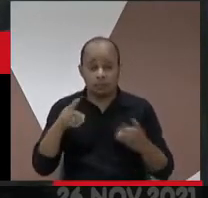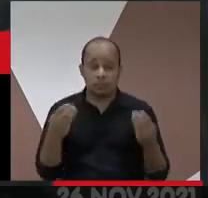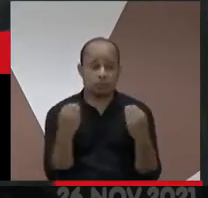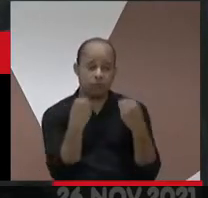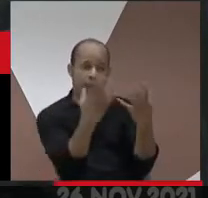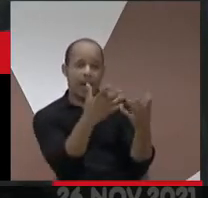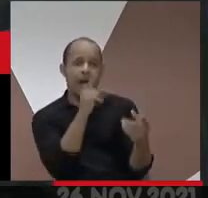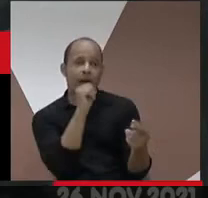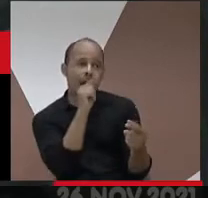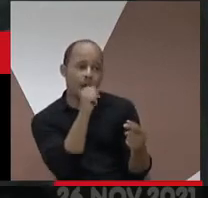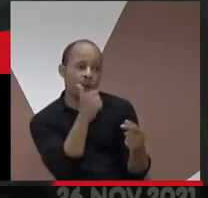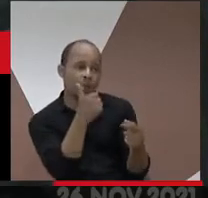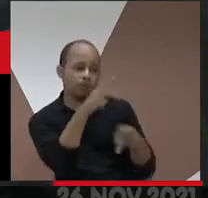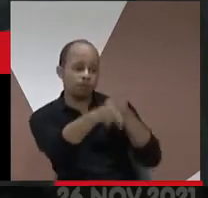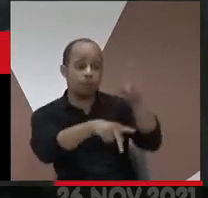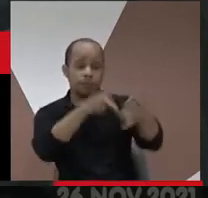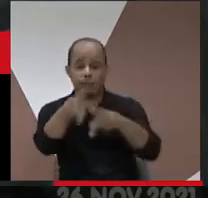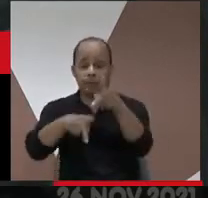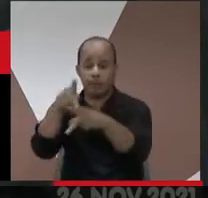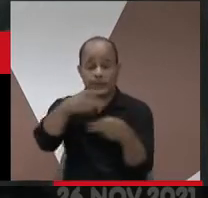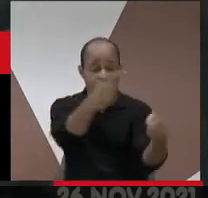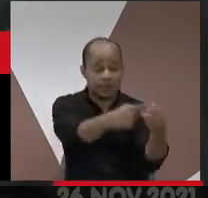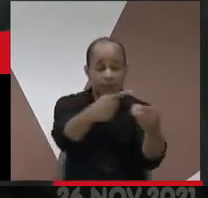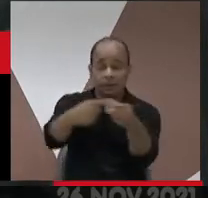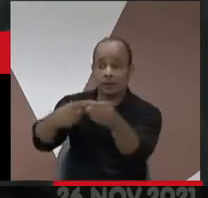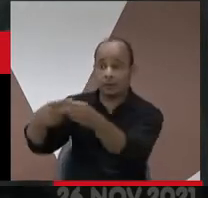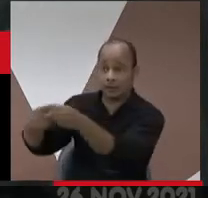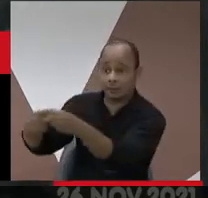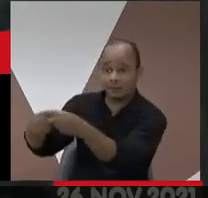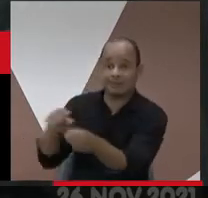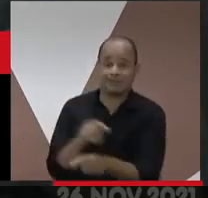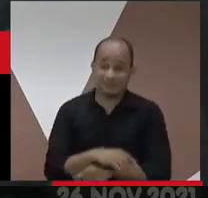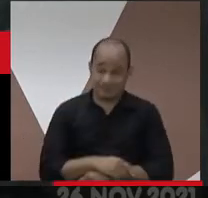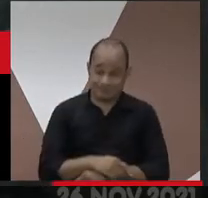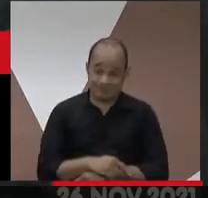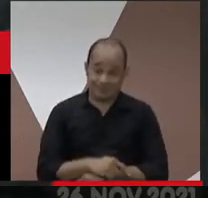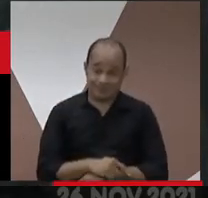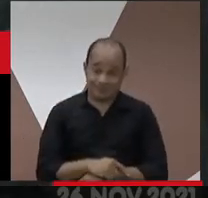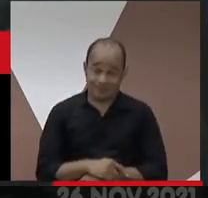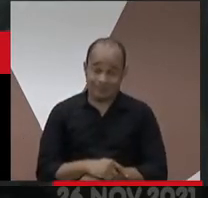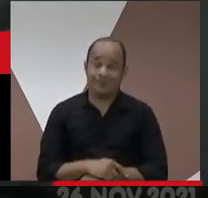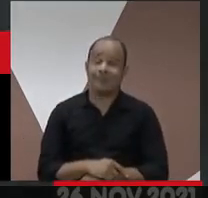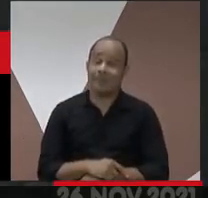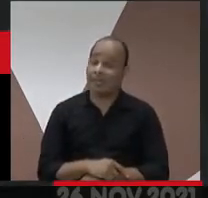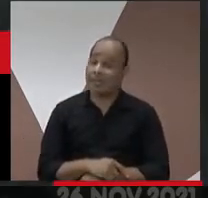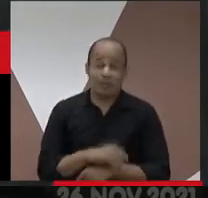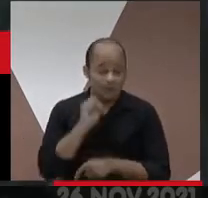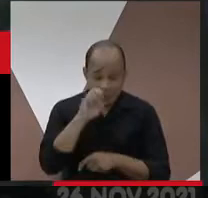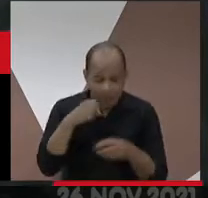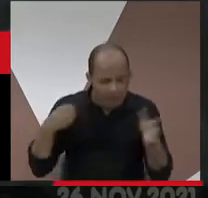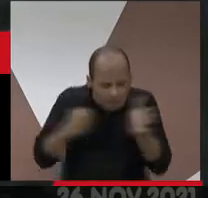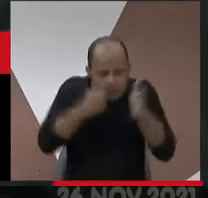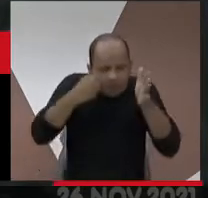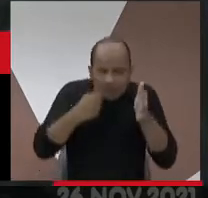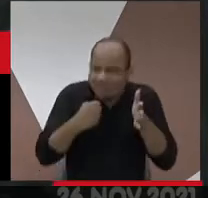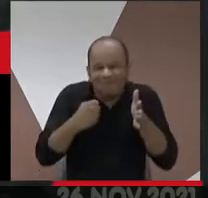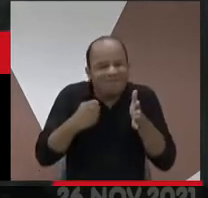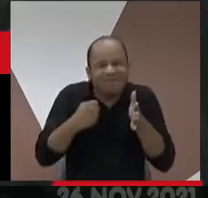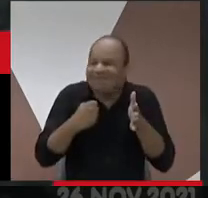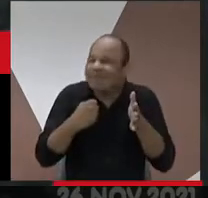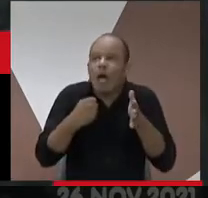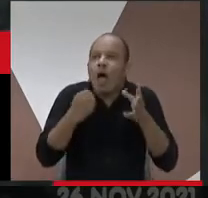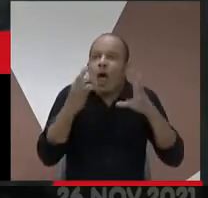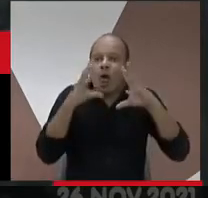cidades. Então, esse impacto ambiental não tem como ser compensado. Então, eu